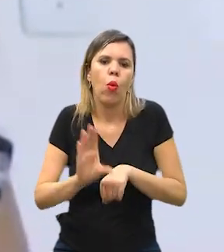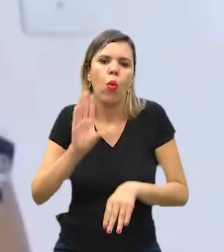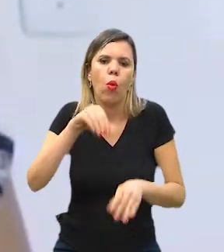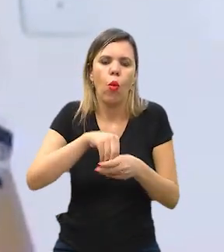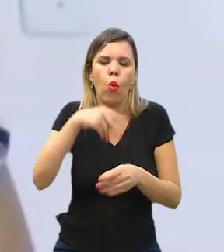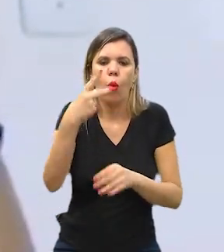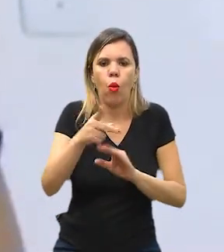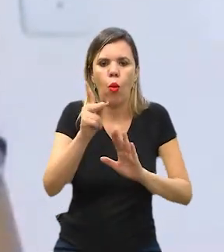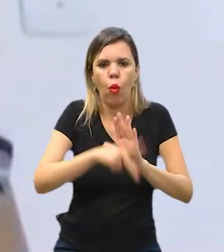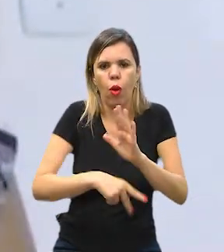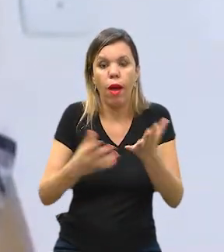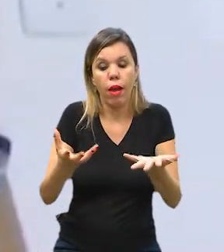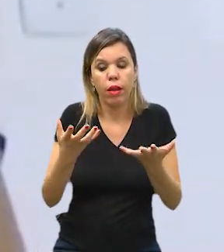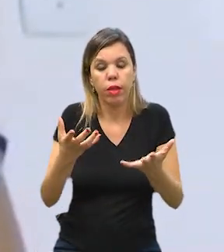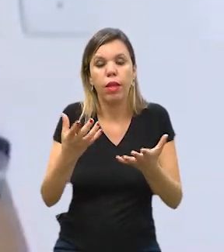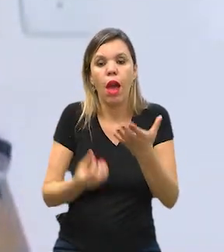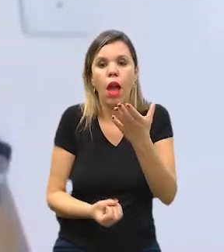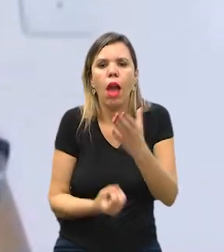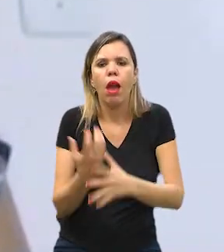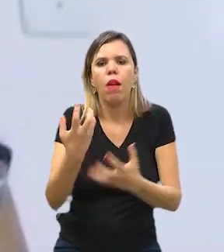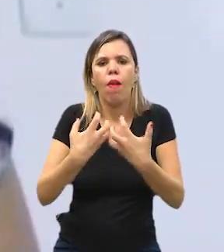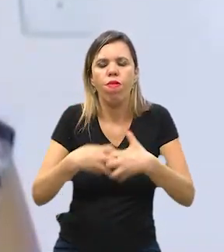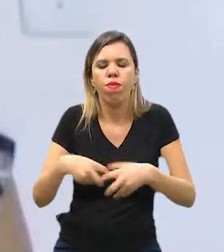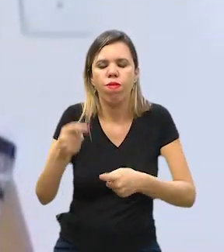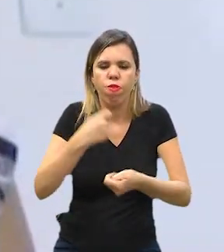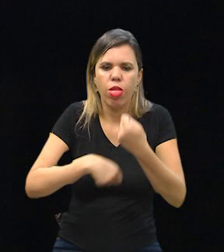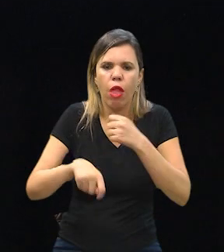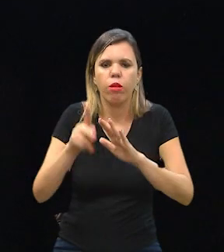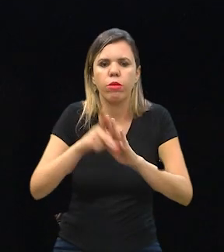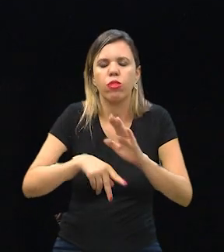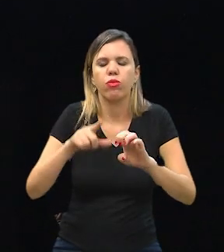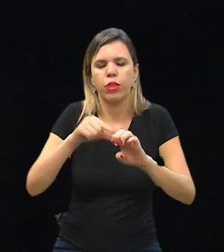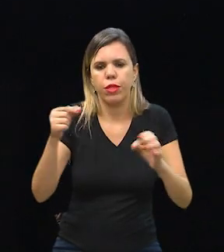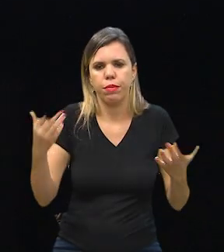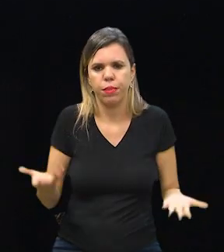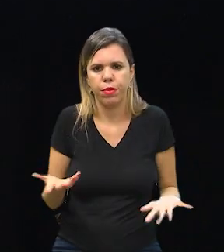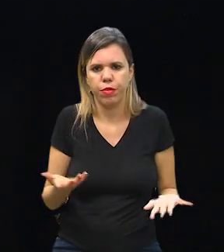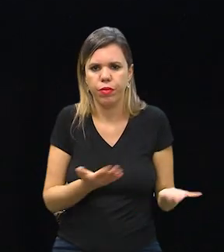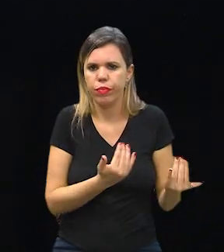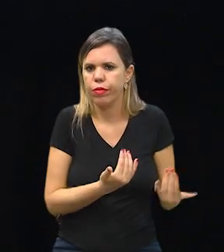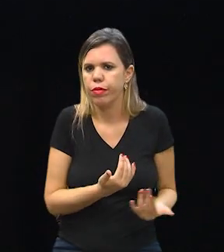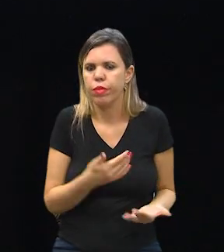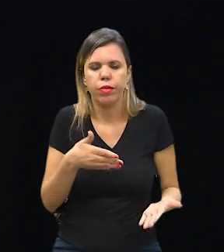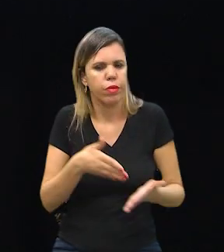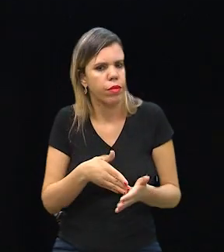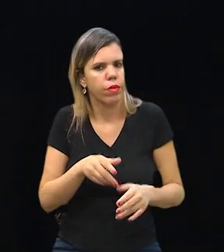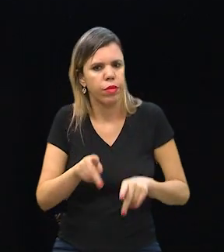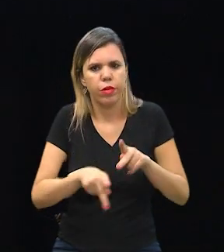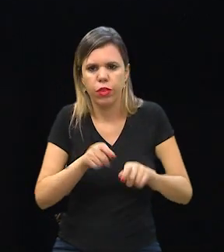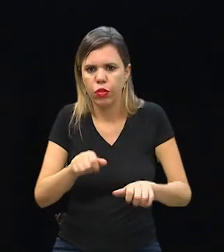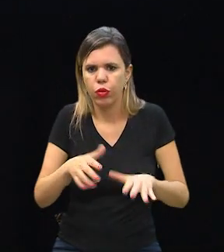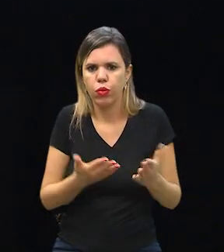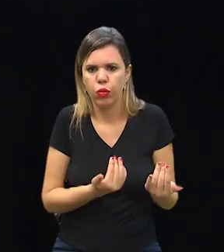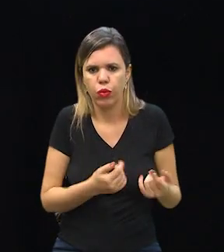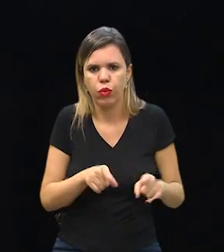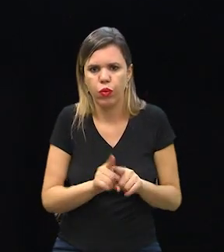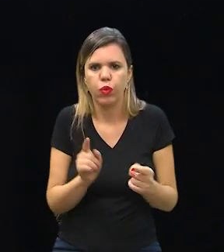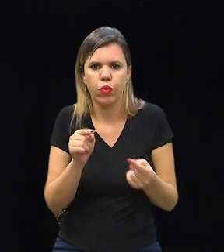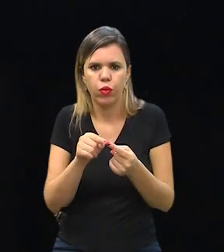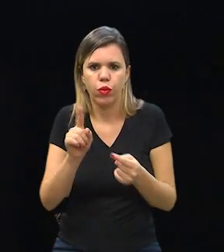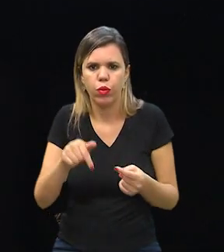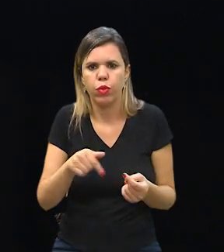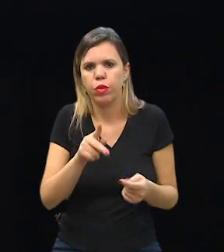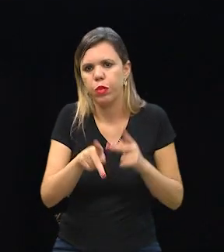tem um curso dentro dele que se chama Quero Empreender, que é exatamente para um jovem, né, não se restringe ao